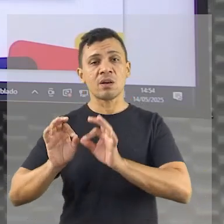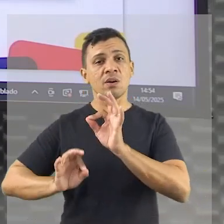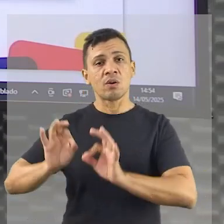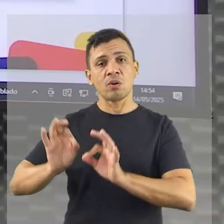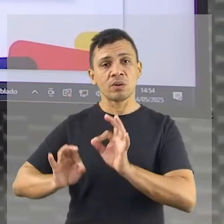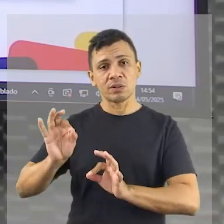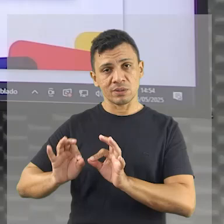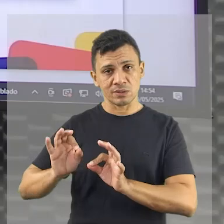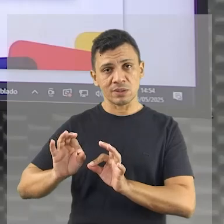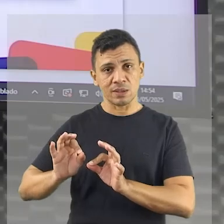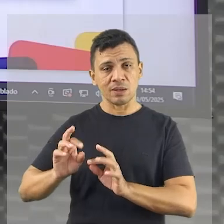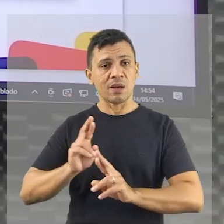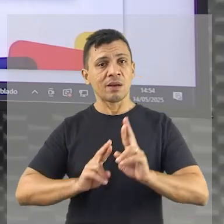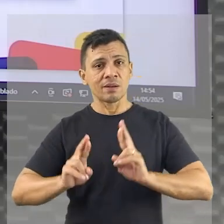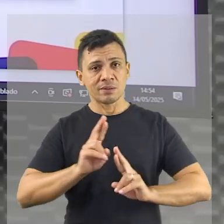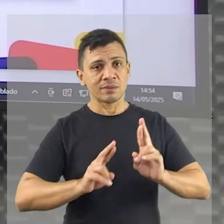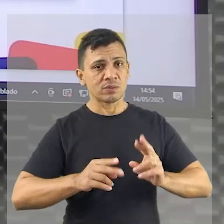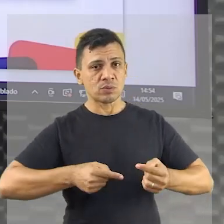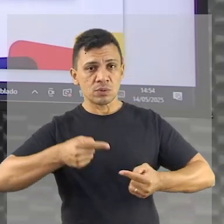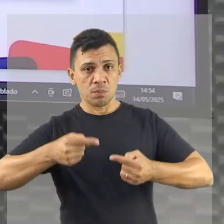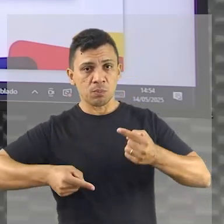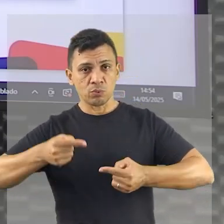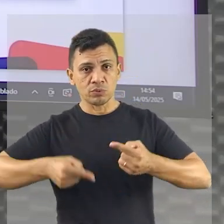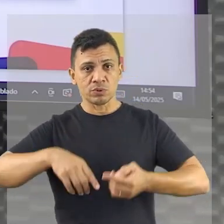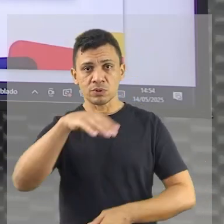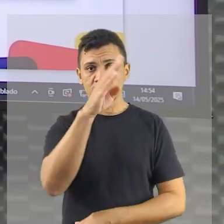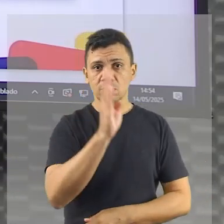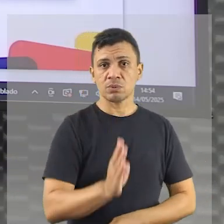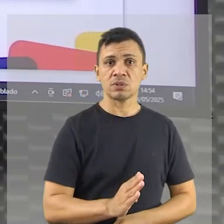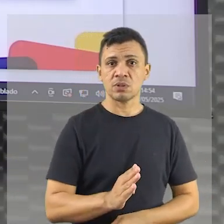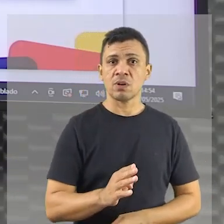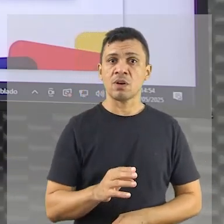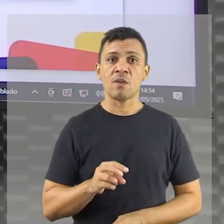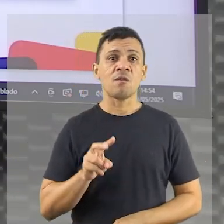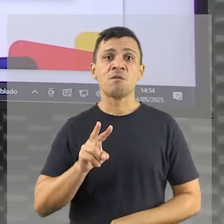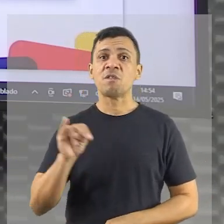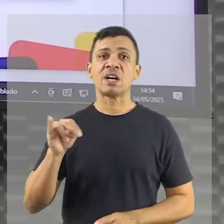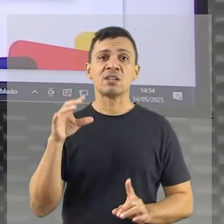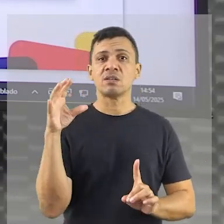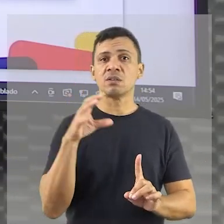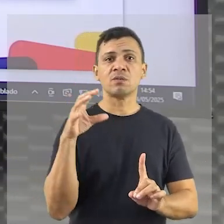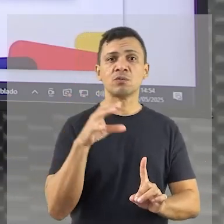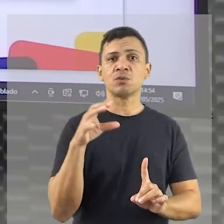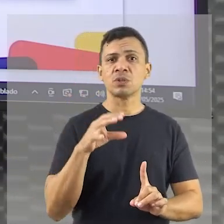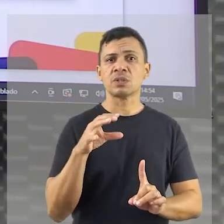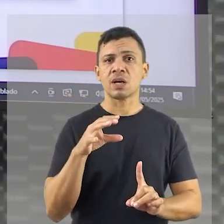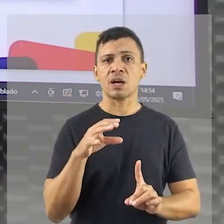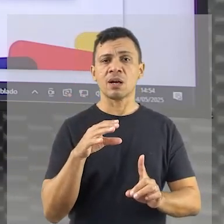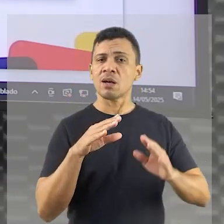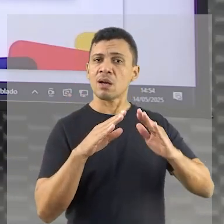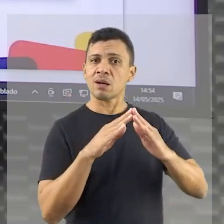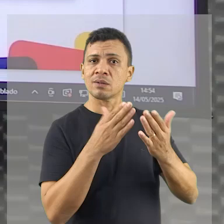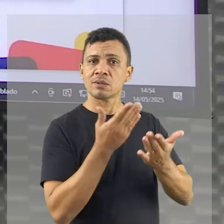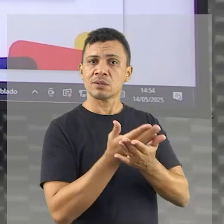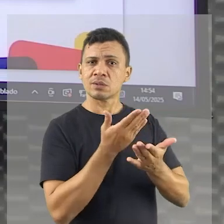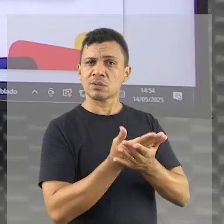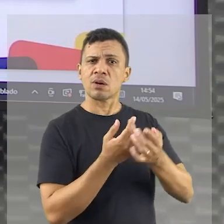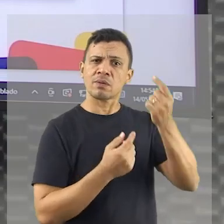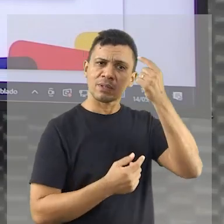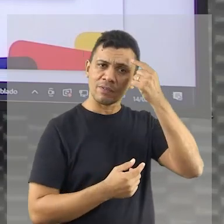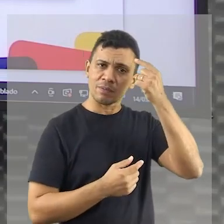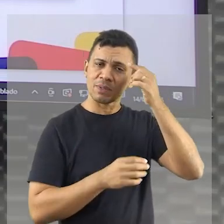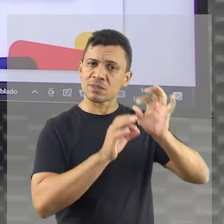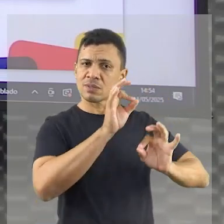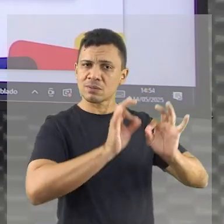a certos autores e autoras. E, claro, dentro de toda disciplina, existem aqueles que são reconhecidos como seus